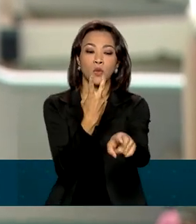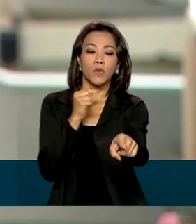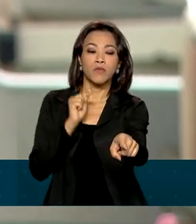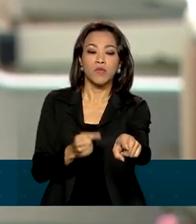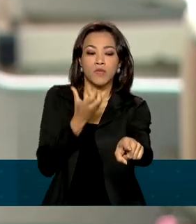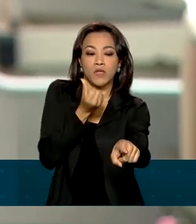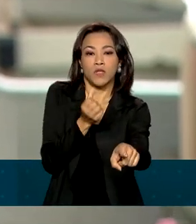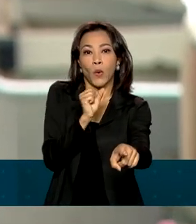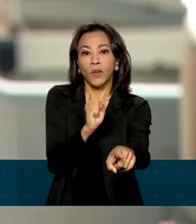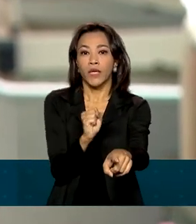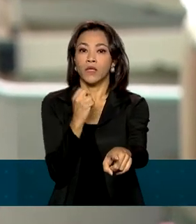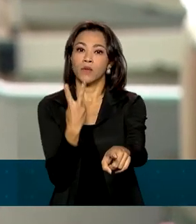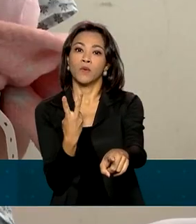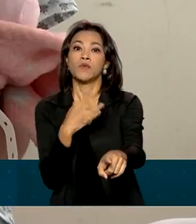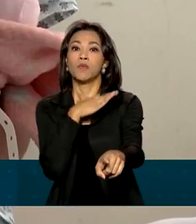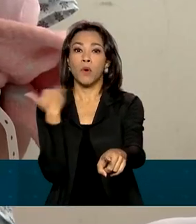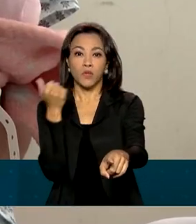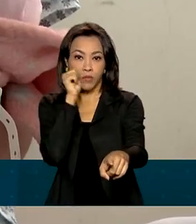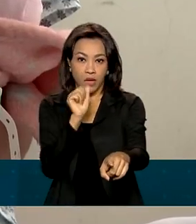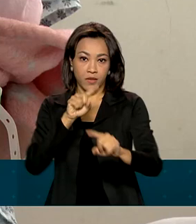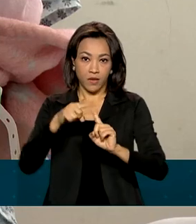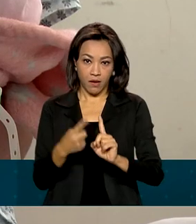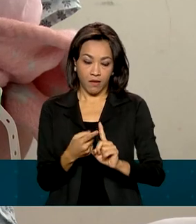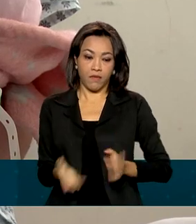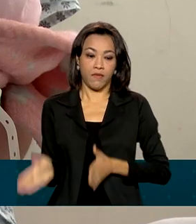2.682 mortes de gestantes e